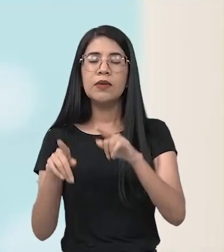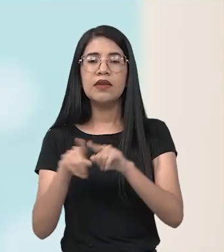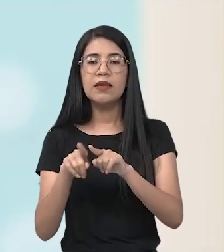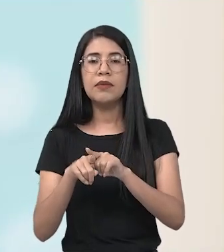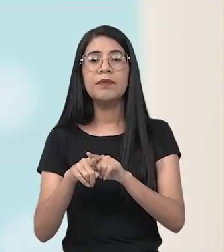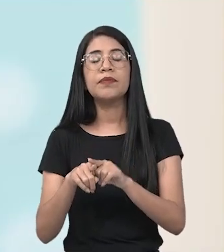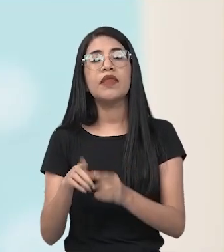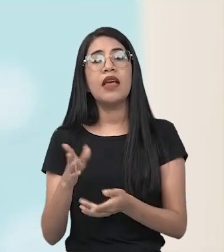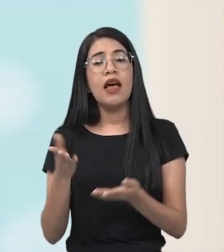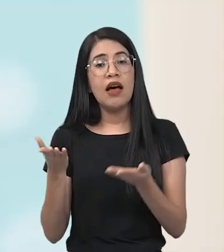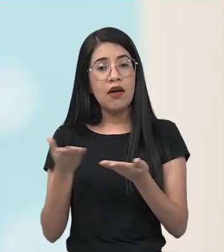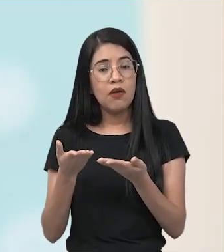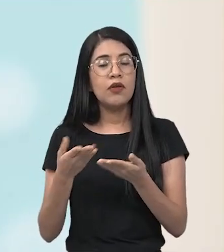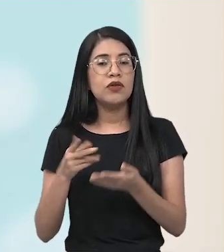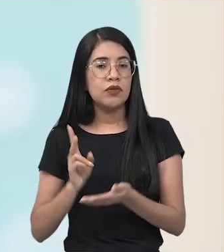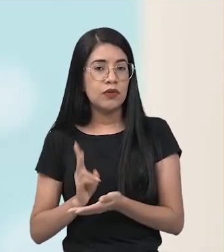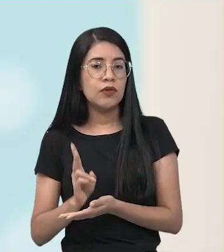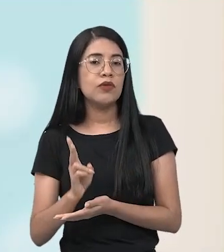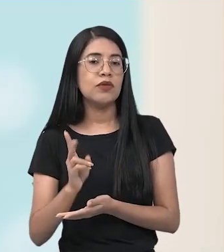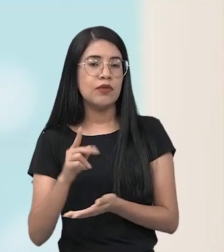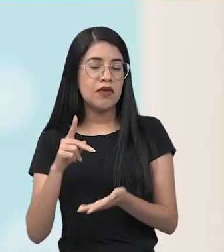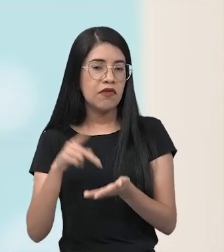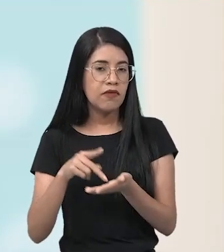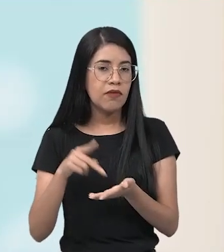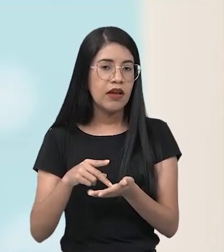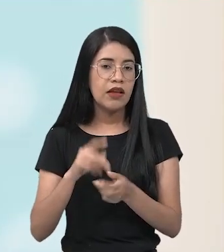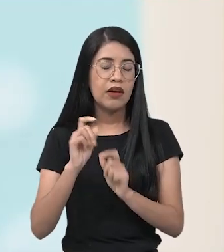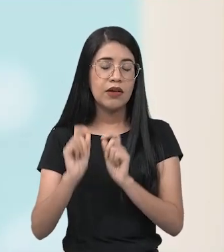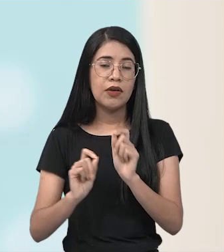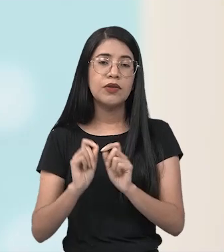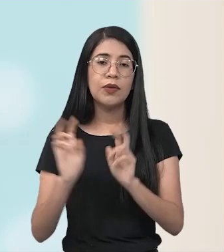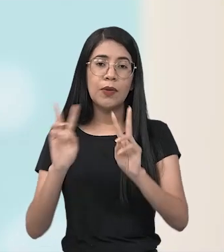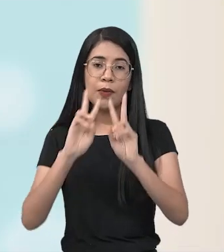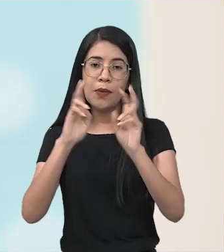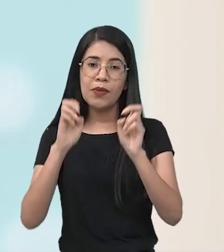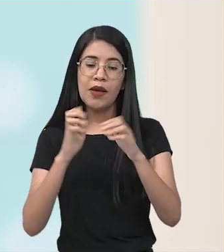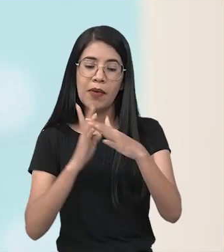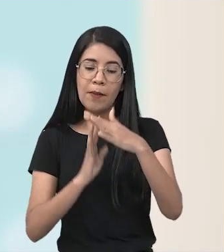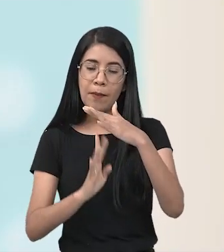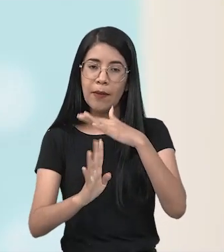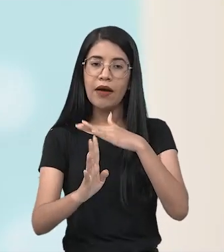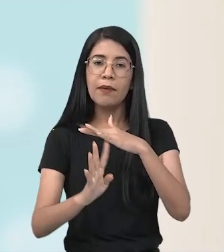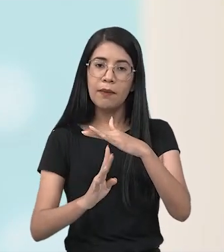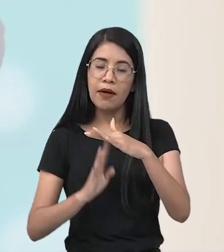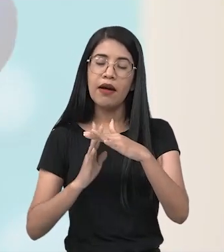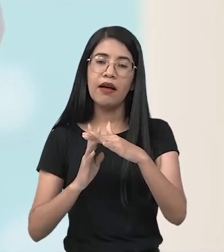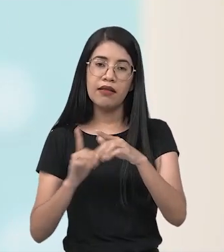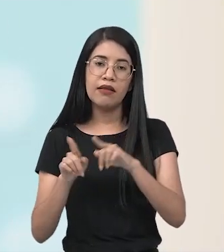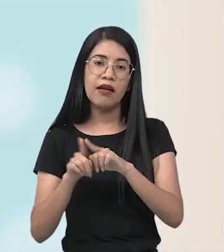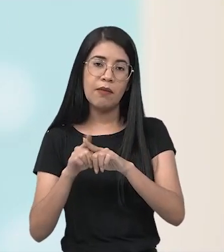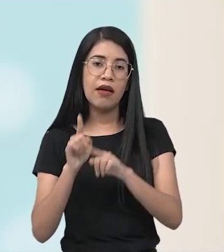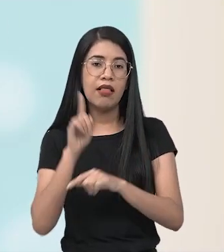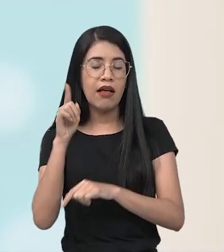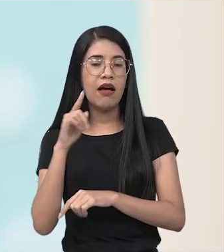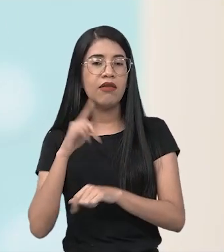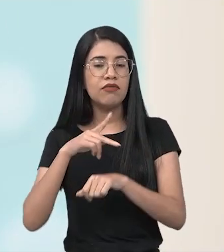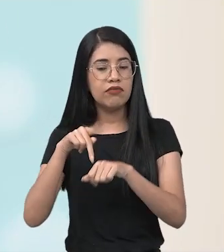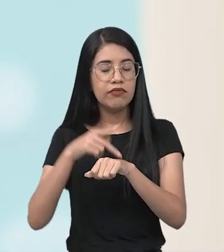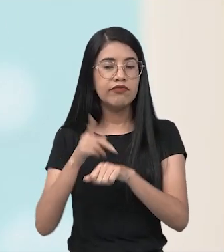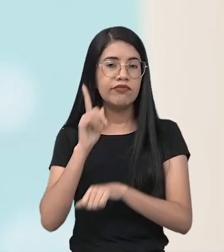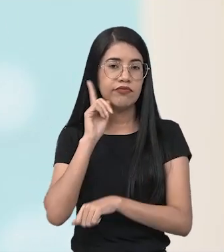sabe que até hoje é uma realidade a questão da imigração nos Estados